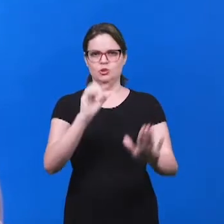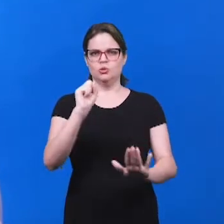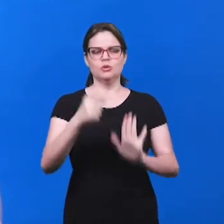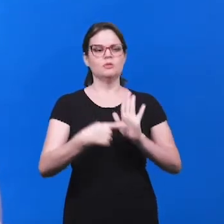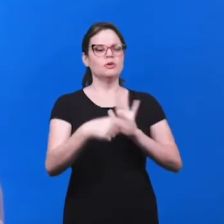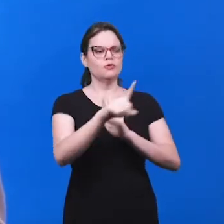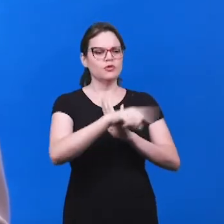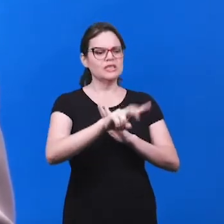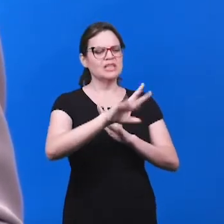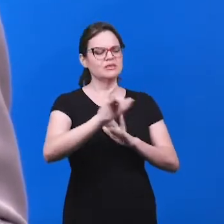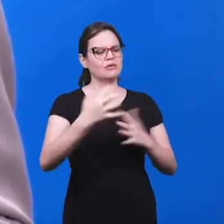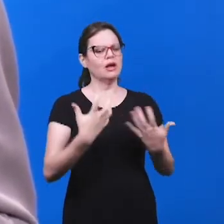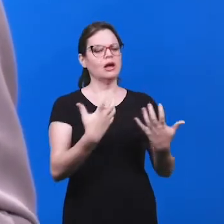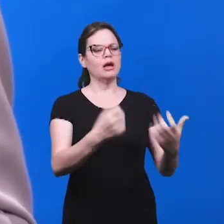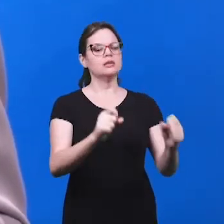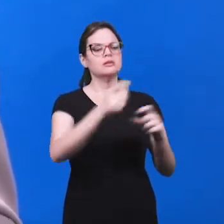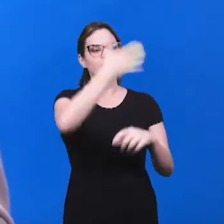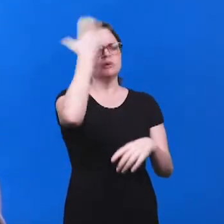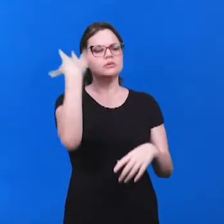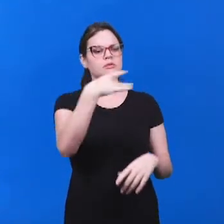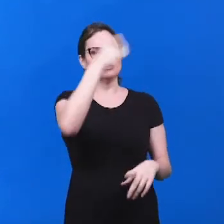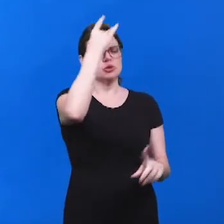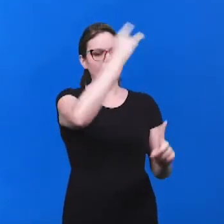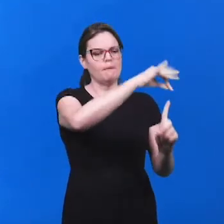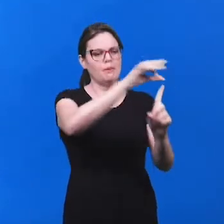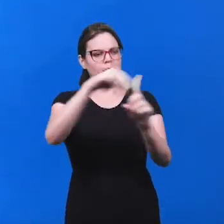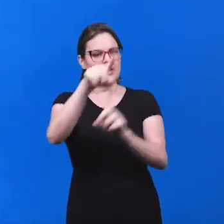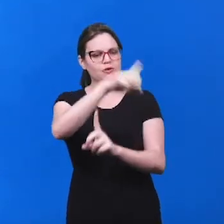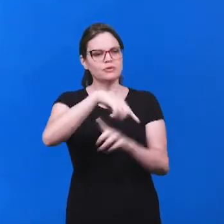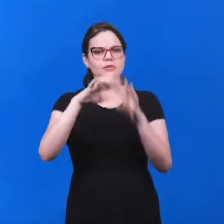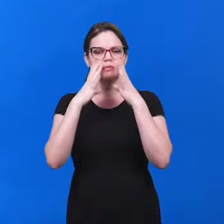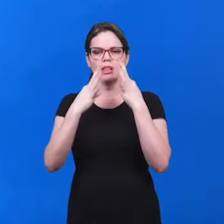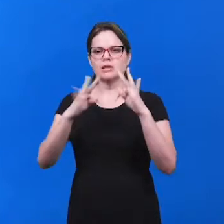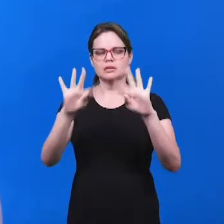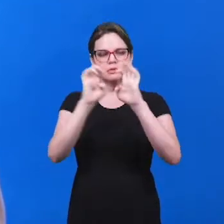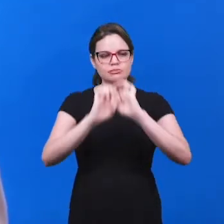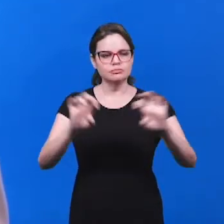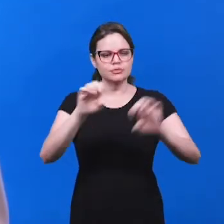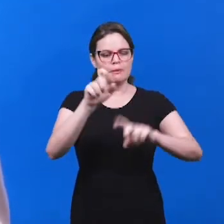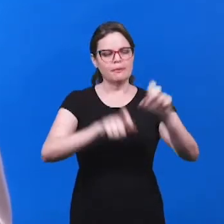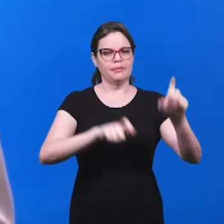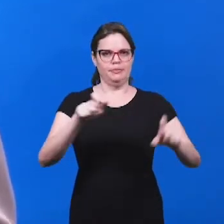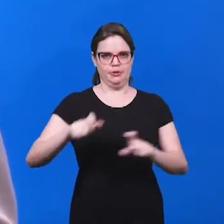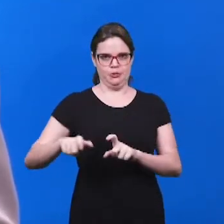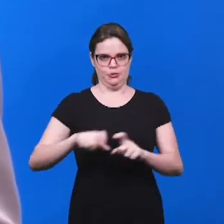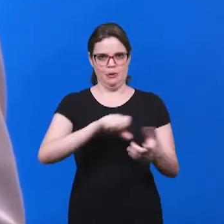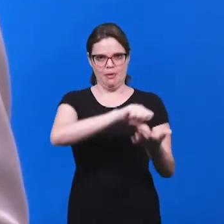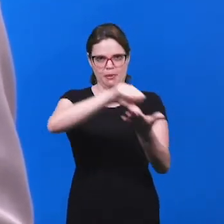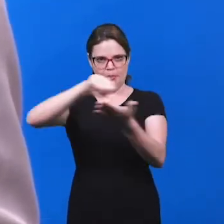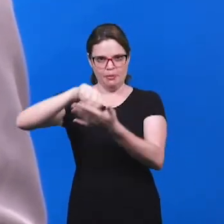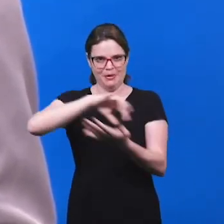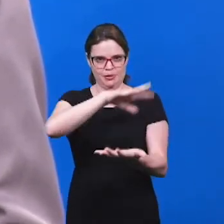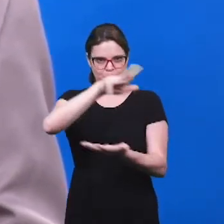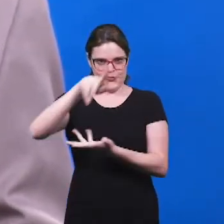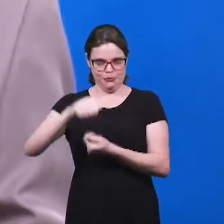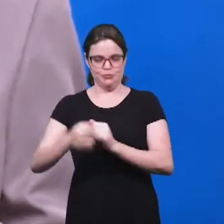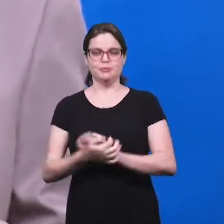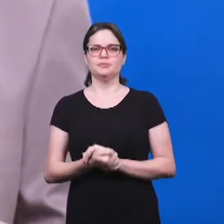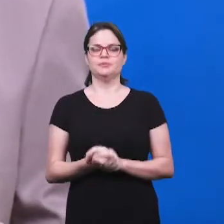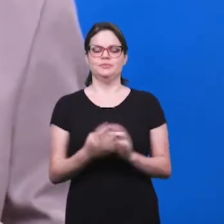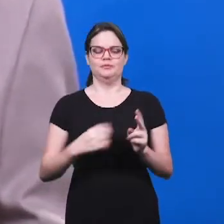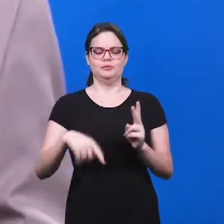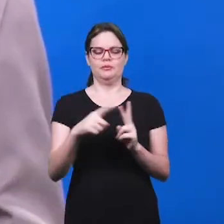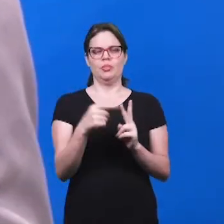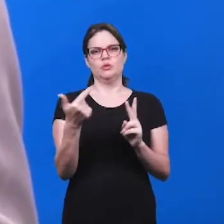né, do Espírito Santo e ser-me-eis testemunhas. Então, é ali o primeiro vinho. O segundo vinho, exatamente, ali